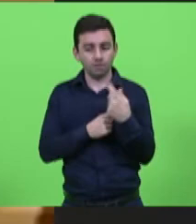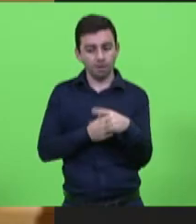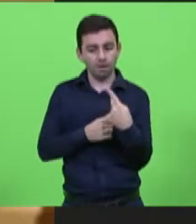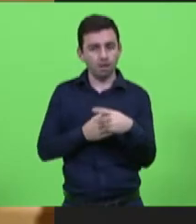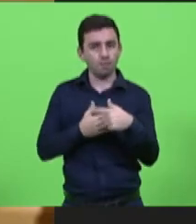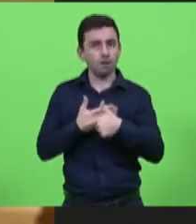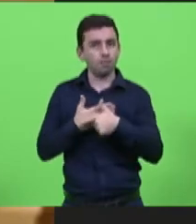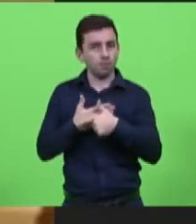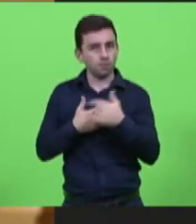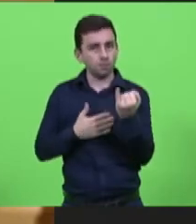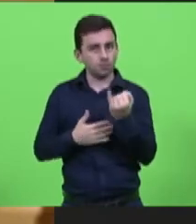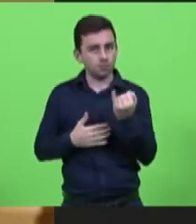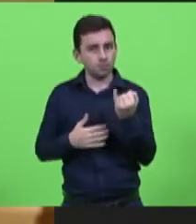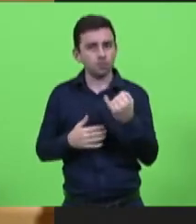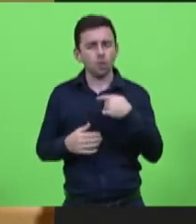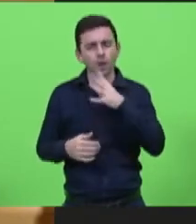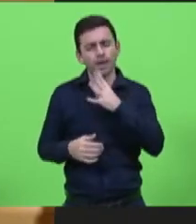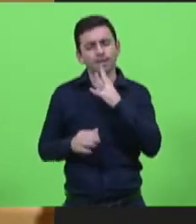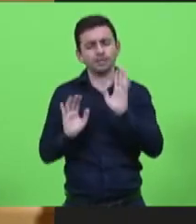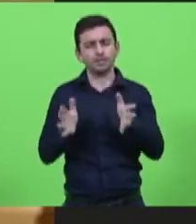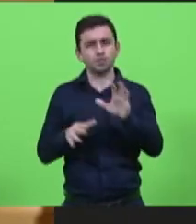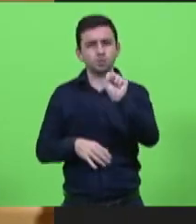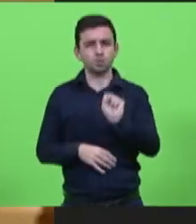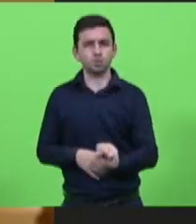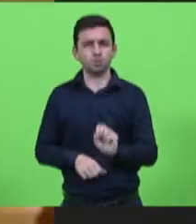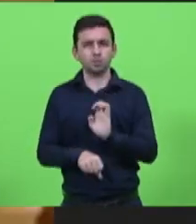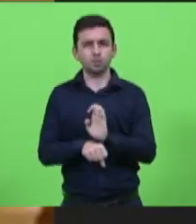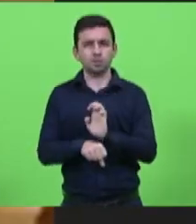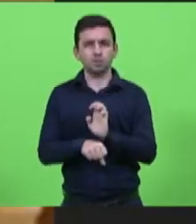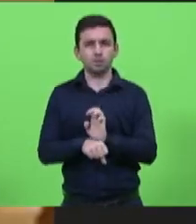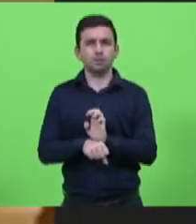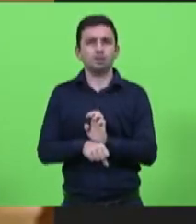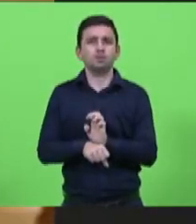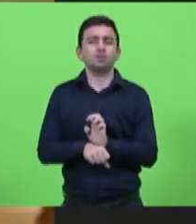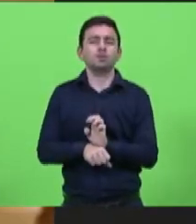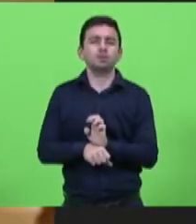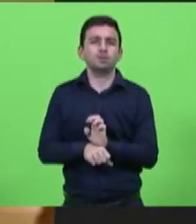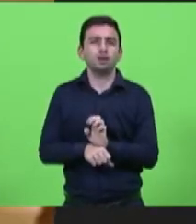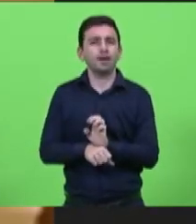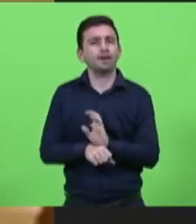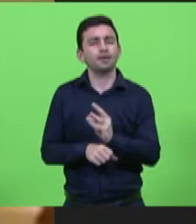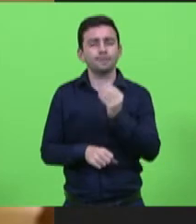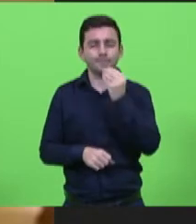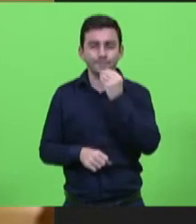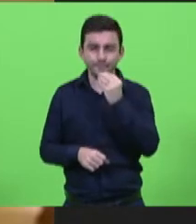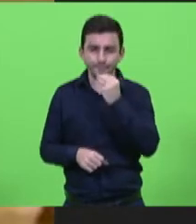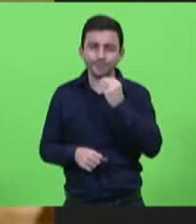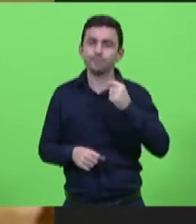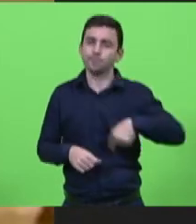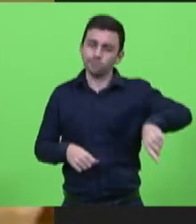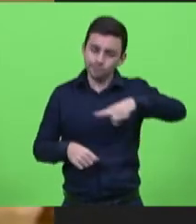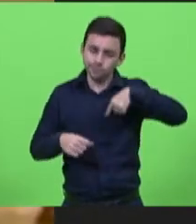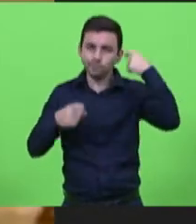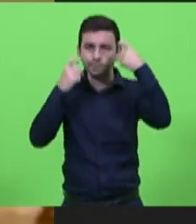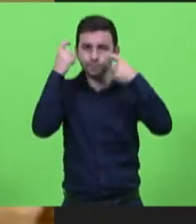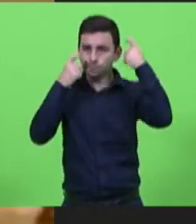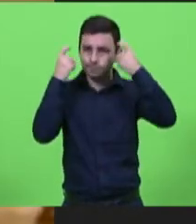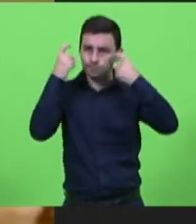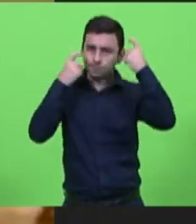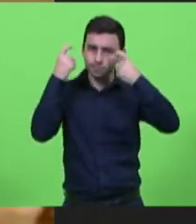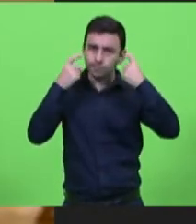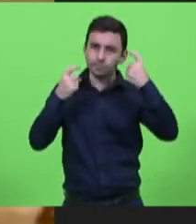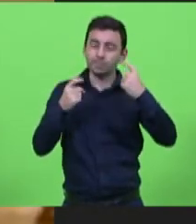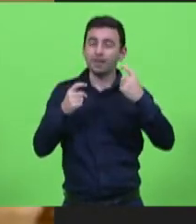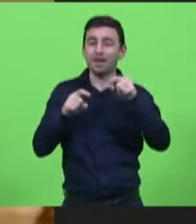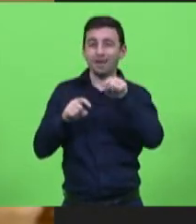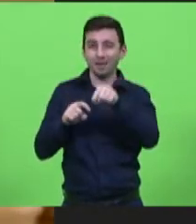conhecemos bastante aqui no sul do estado. Claro que temos uma grande preocupação com a